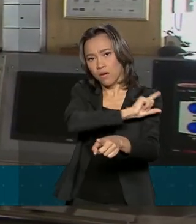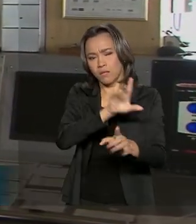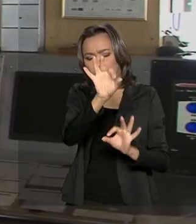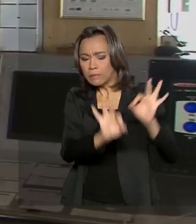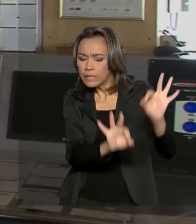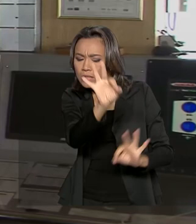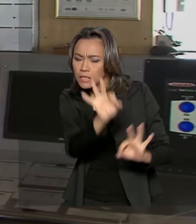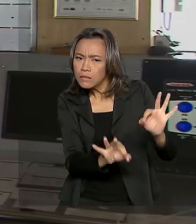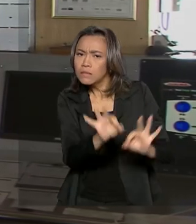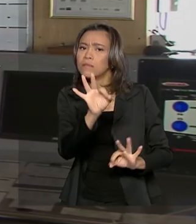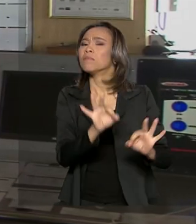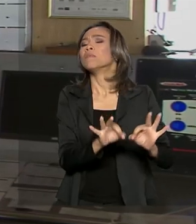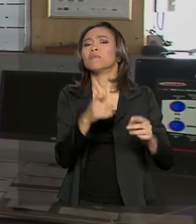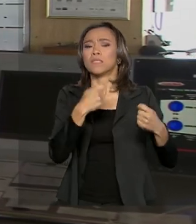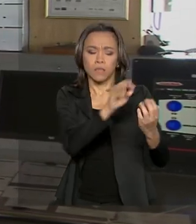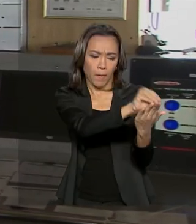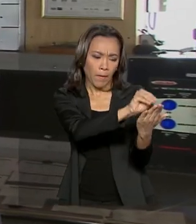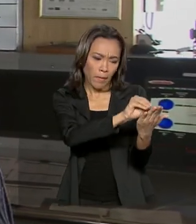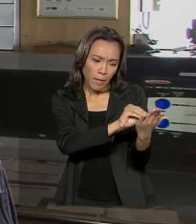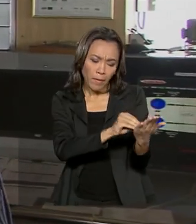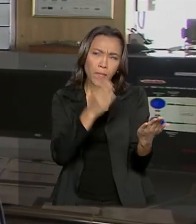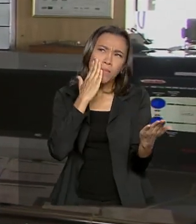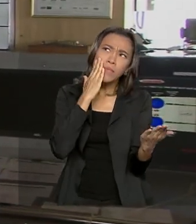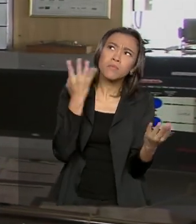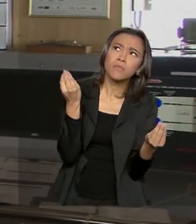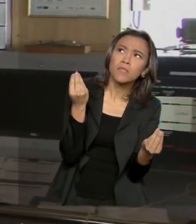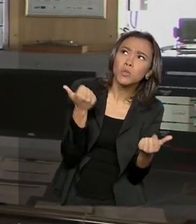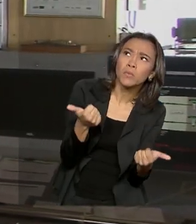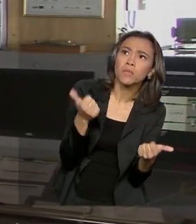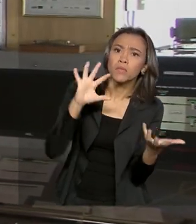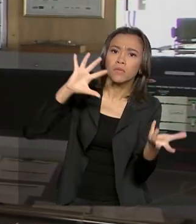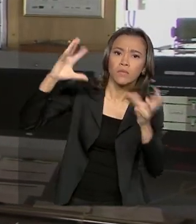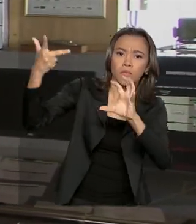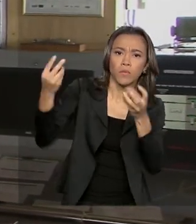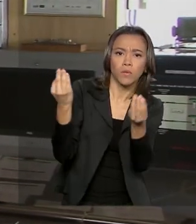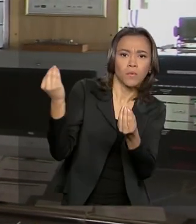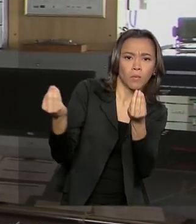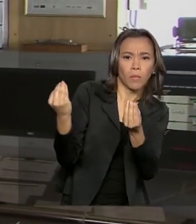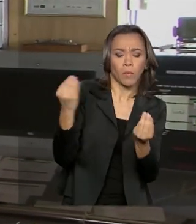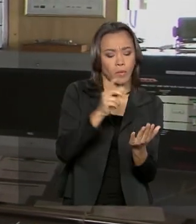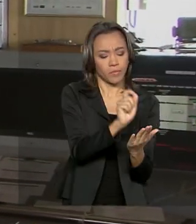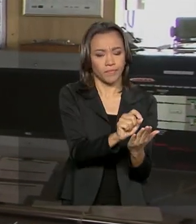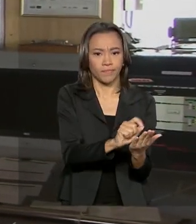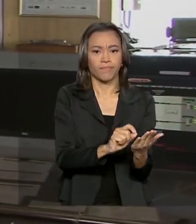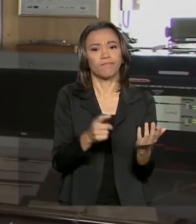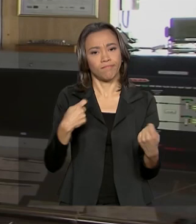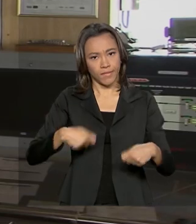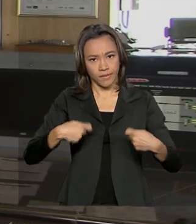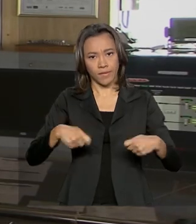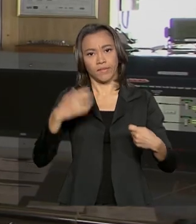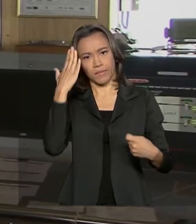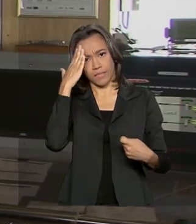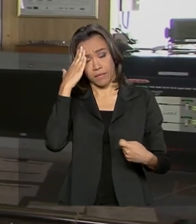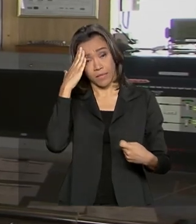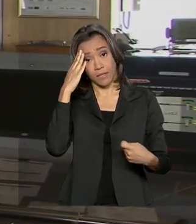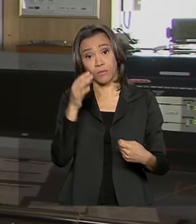Desde que a gente faz briefings meteorológicos diários, acompanha as previsões meteorológicas do